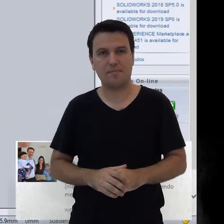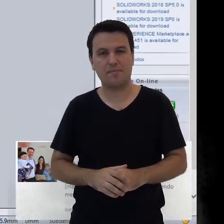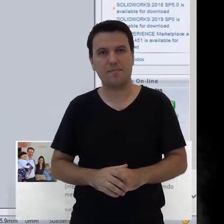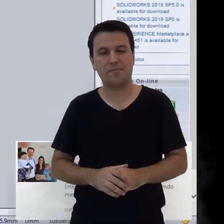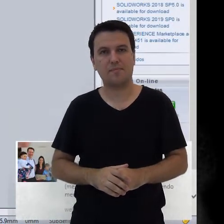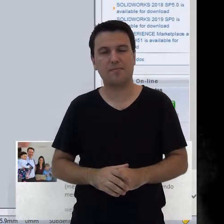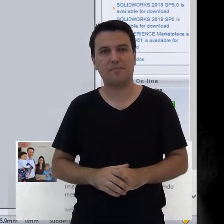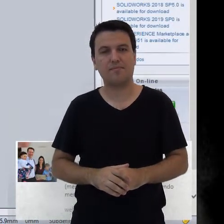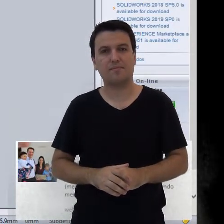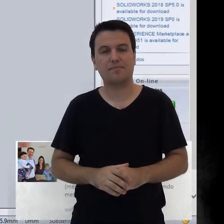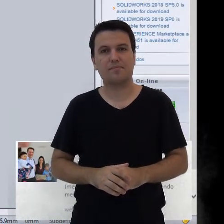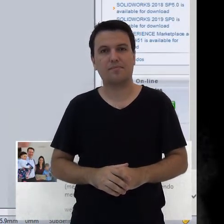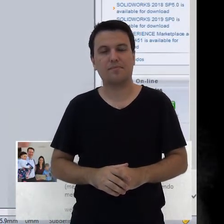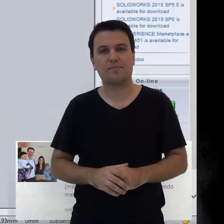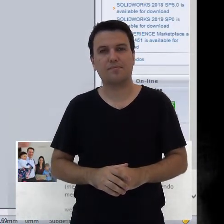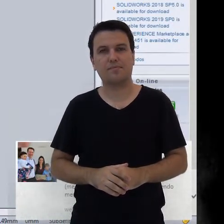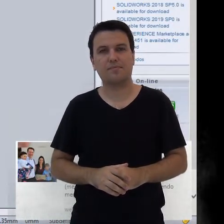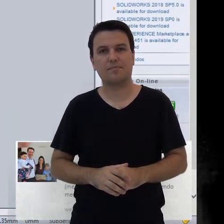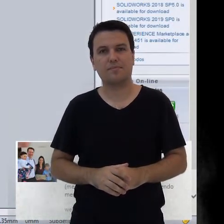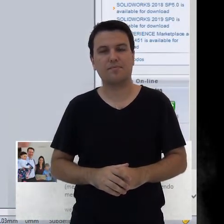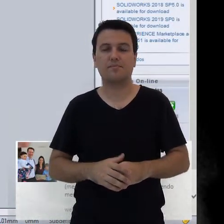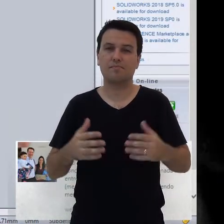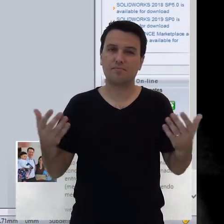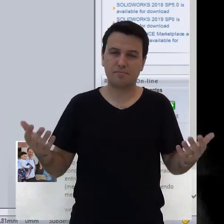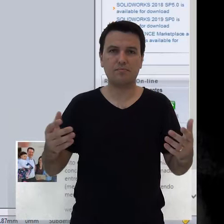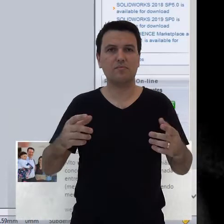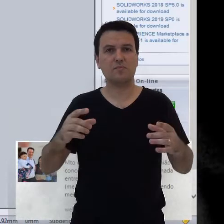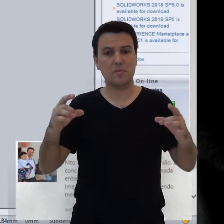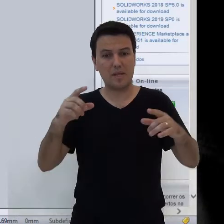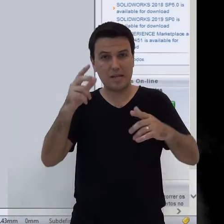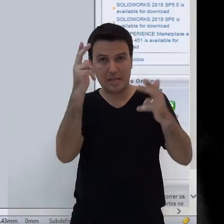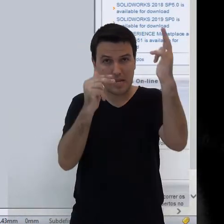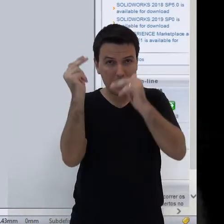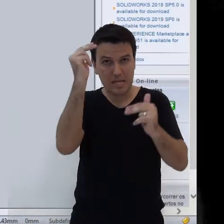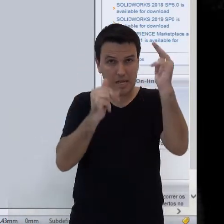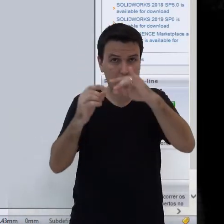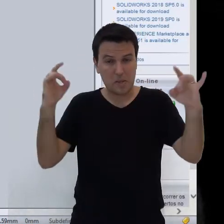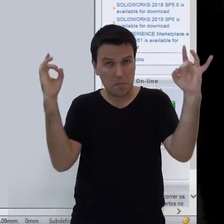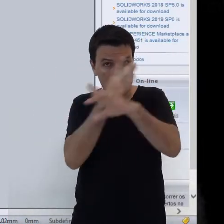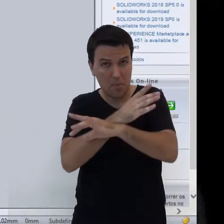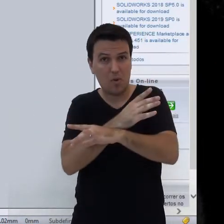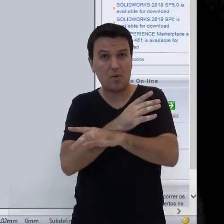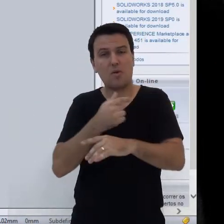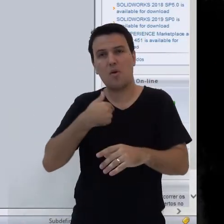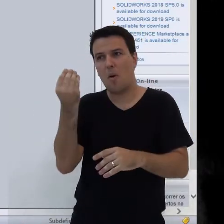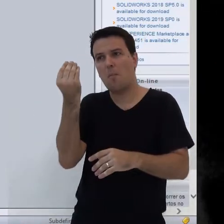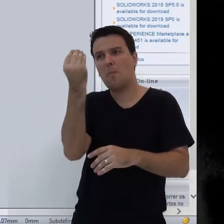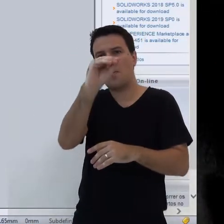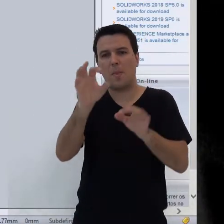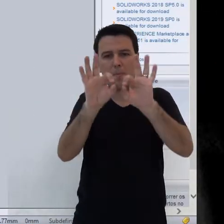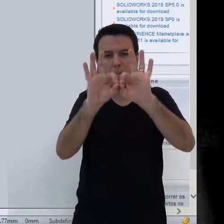Ele preenche a tela, tá? Então, depois de pronto o desenho do esboço, eu vou colocar a